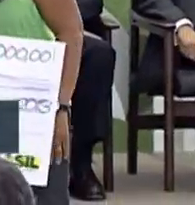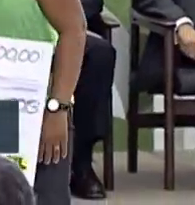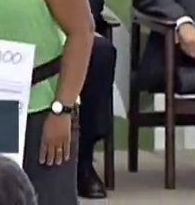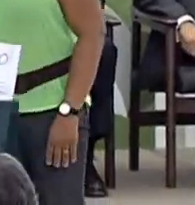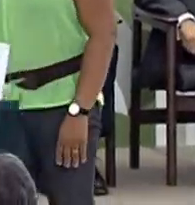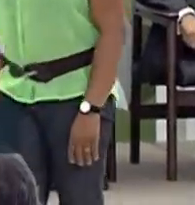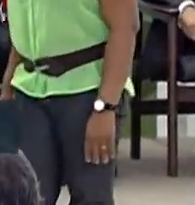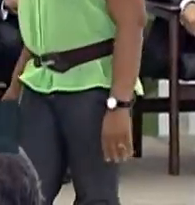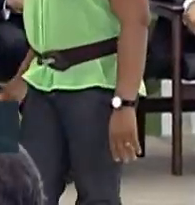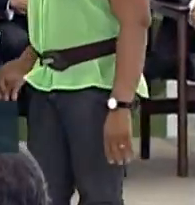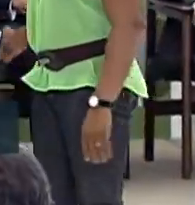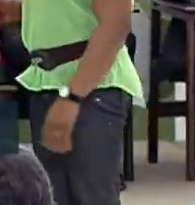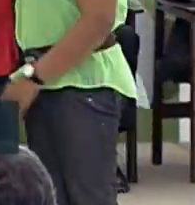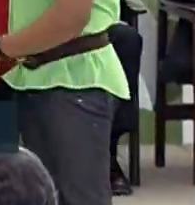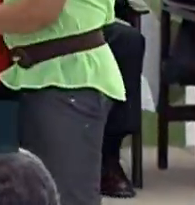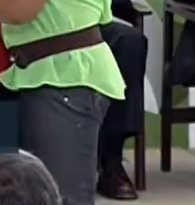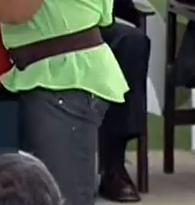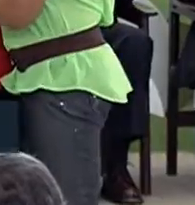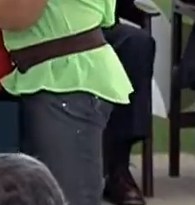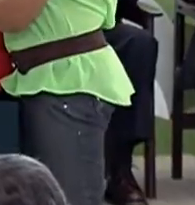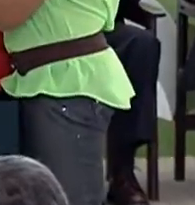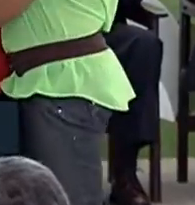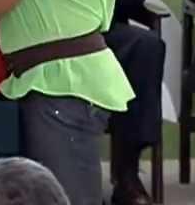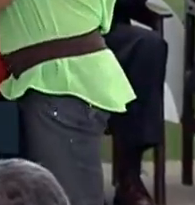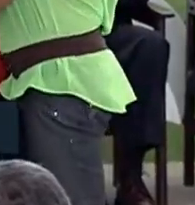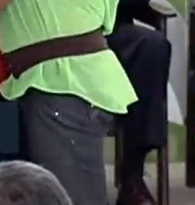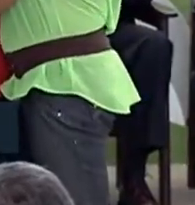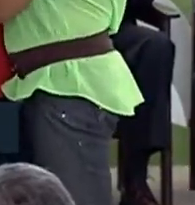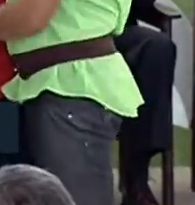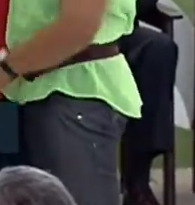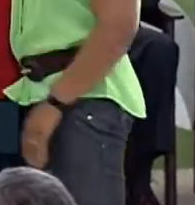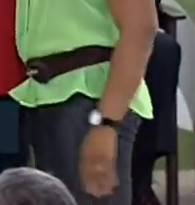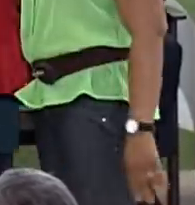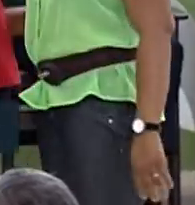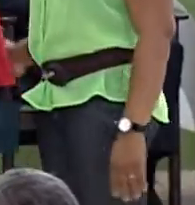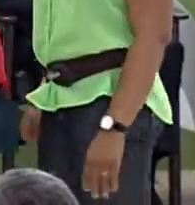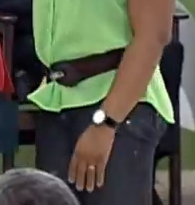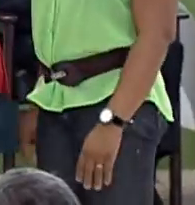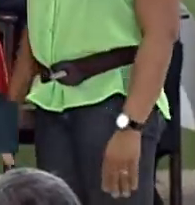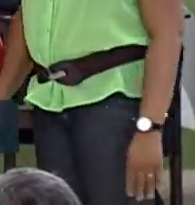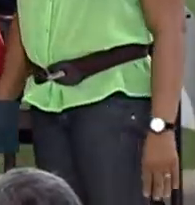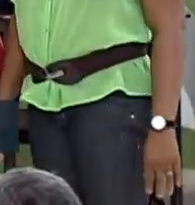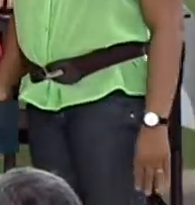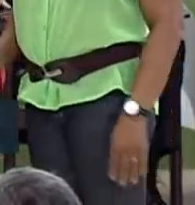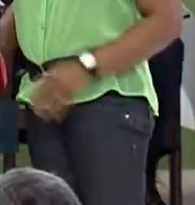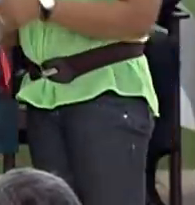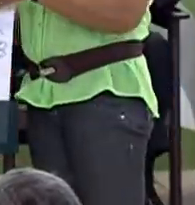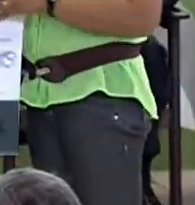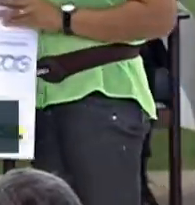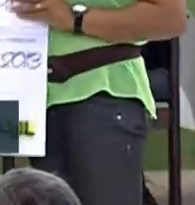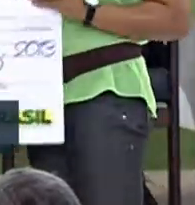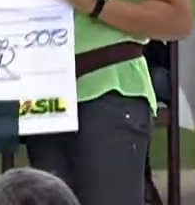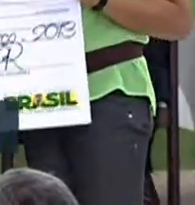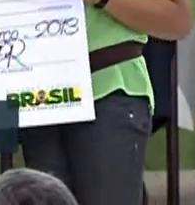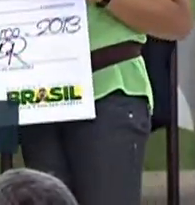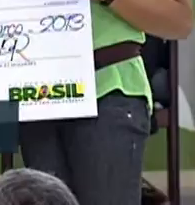E aí E aí E aí